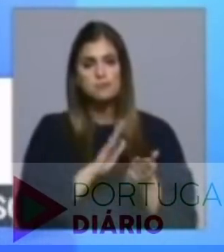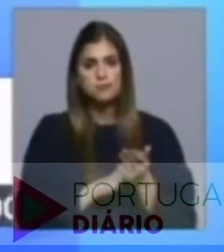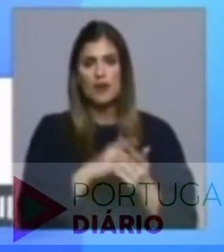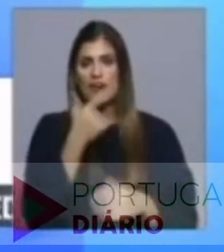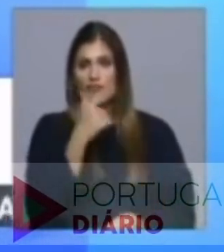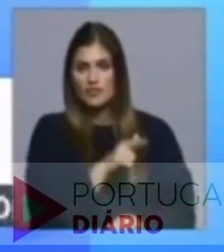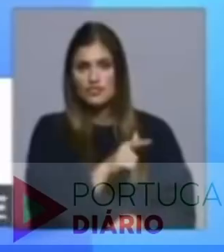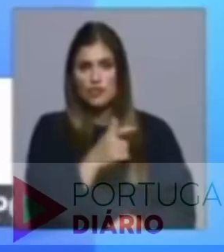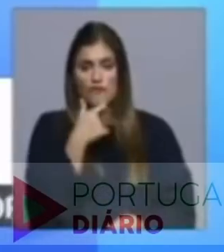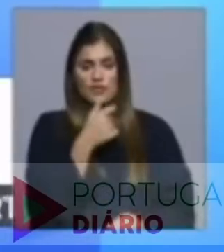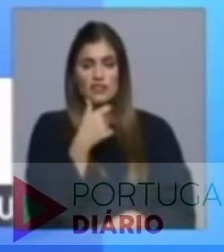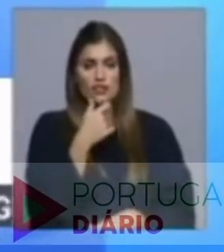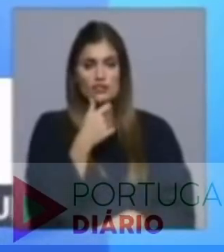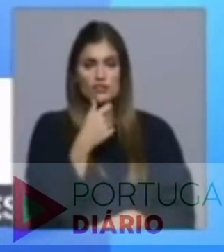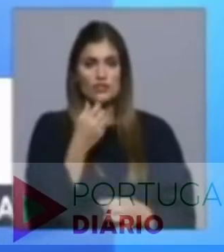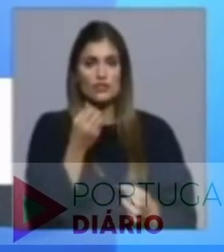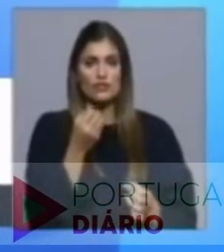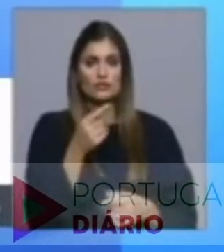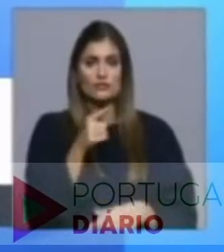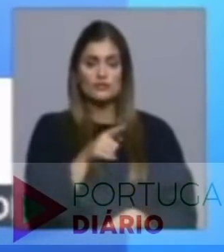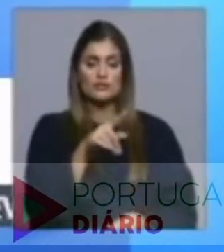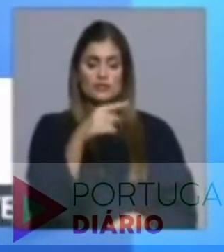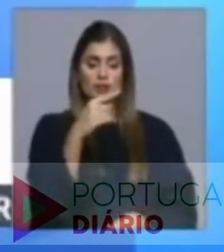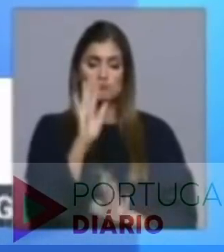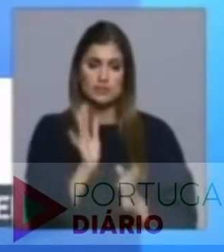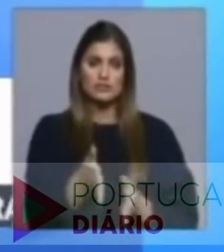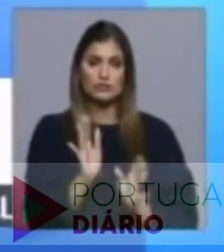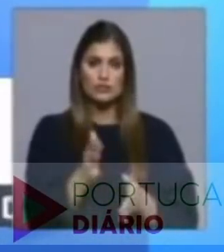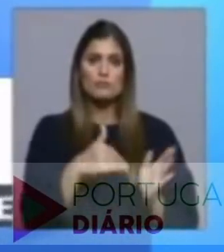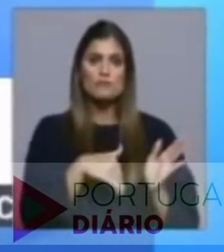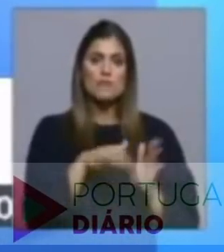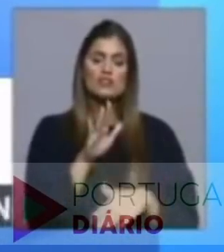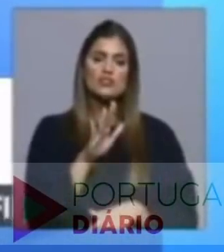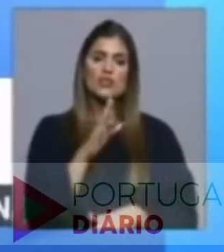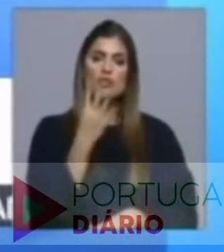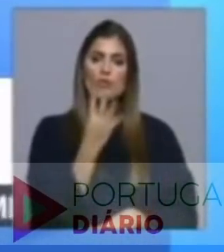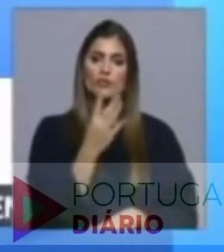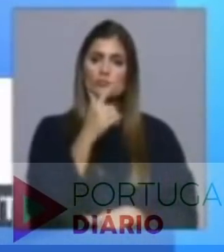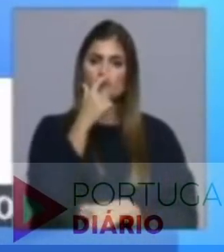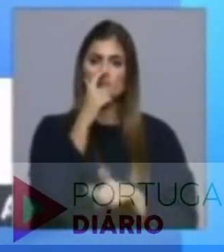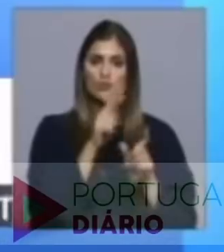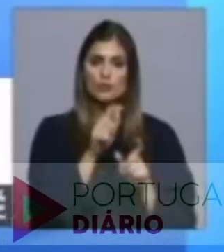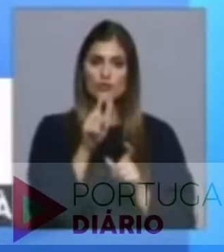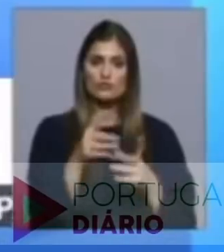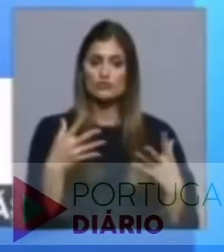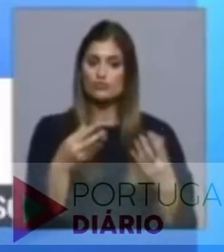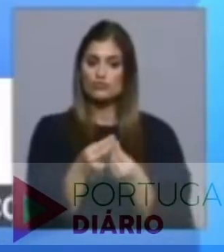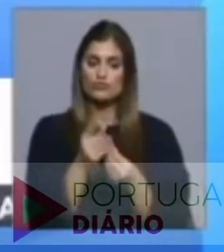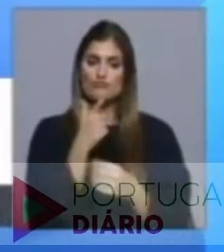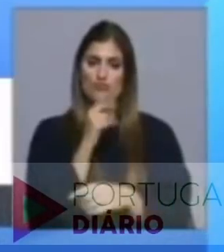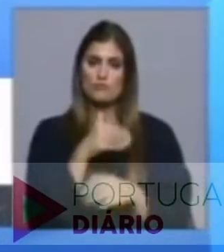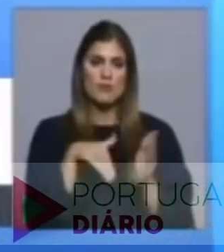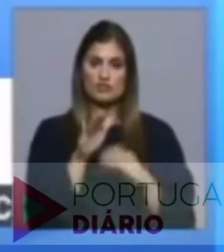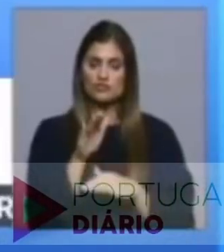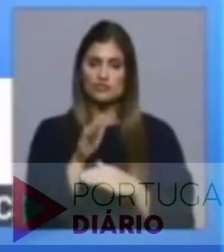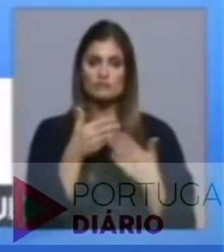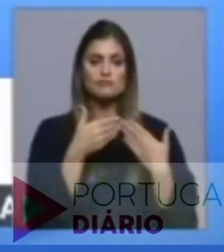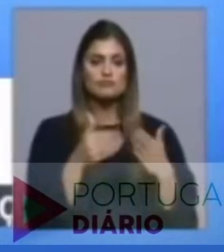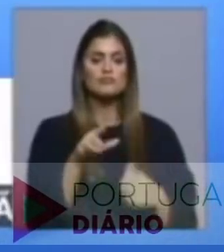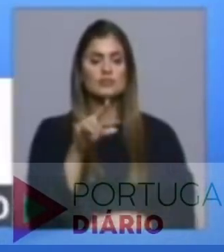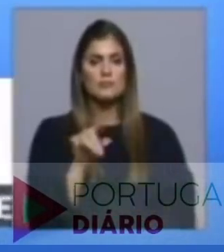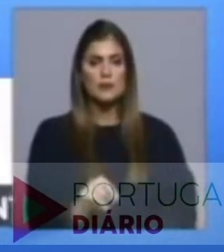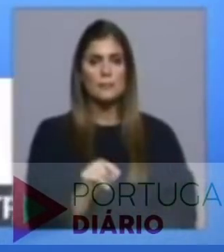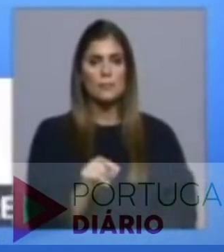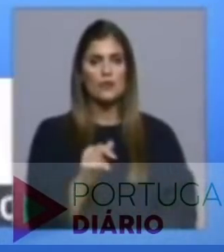não devendo ser possível ter mais de 4 pessoas em conjunto, e reabrirão também